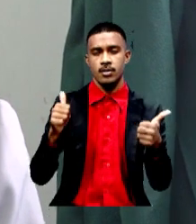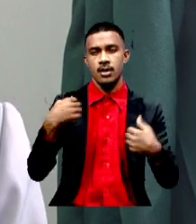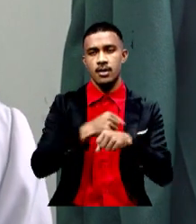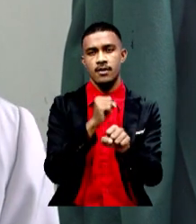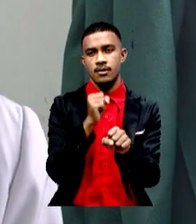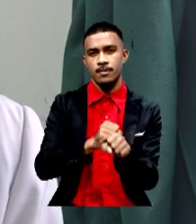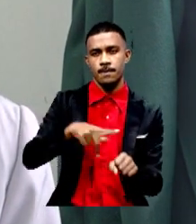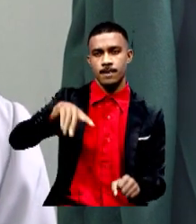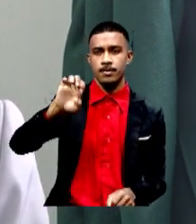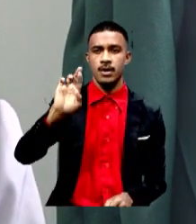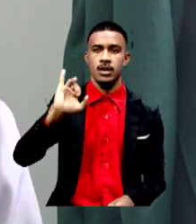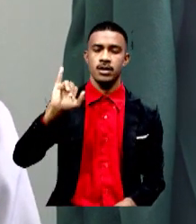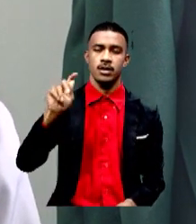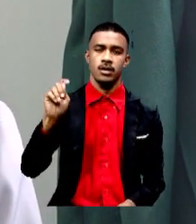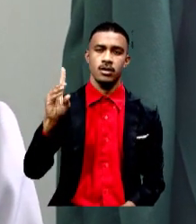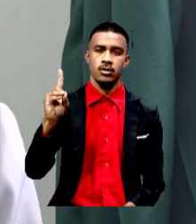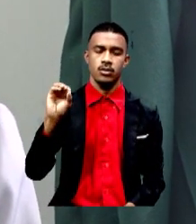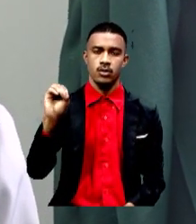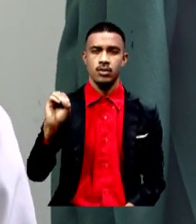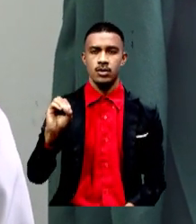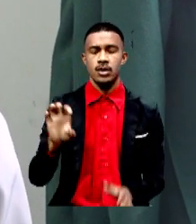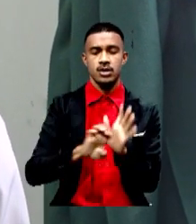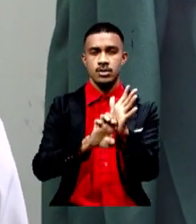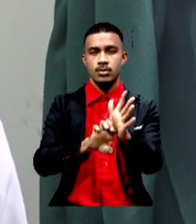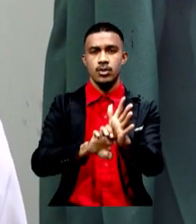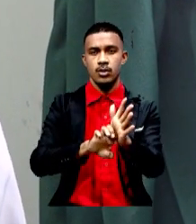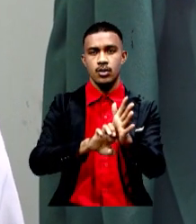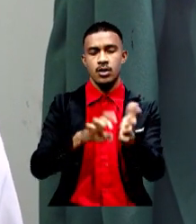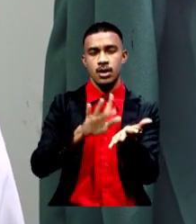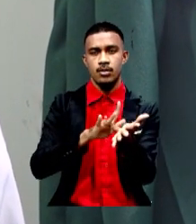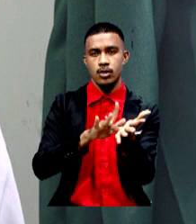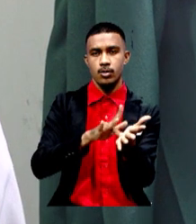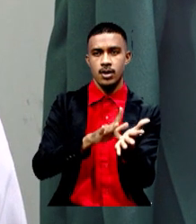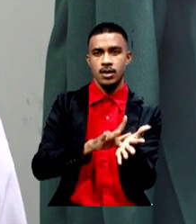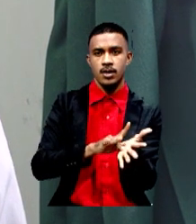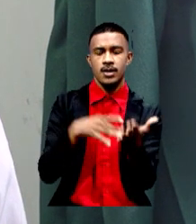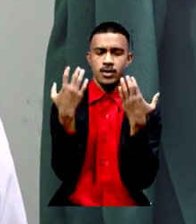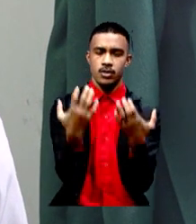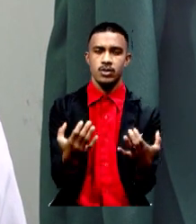haloperidol, flufenazina. E, por exemplo, a moro ba depressão nin,